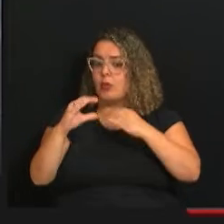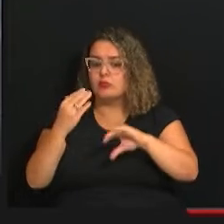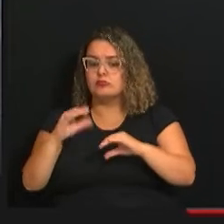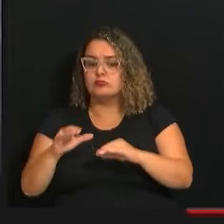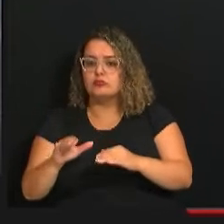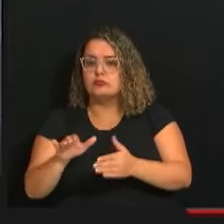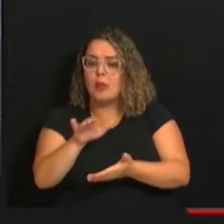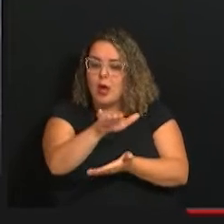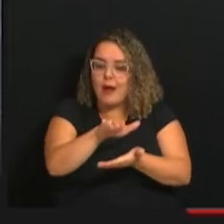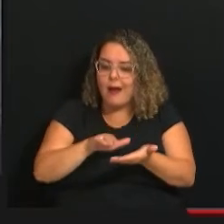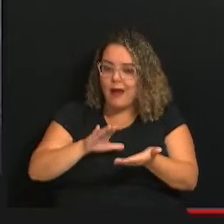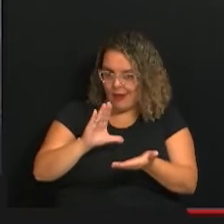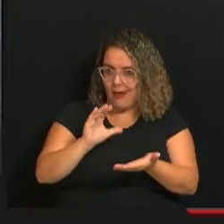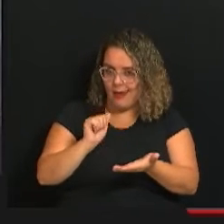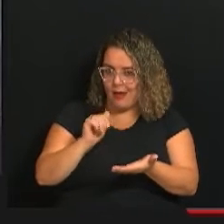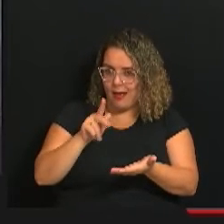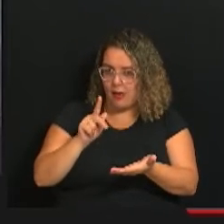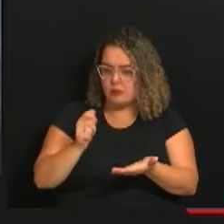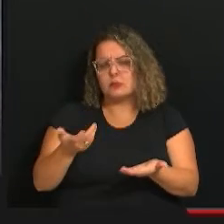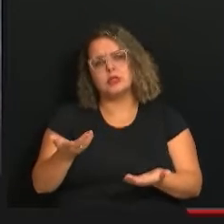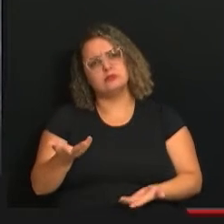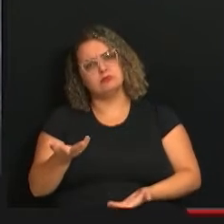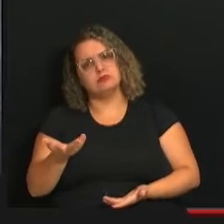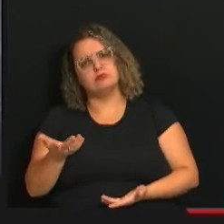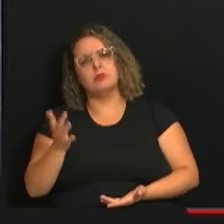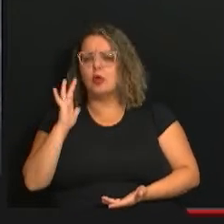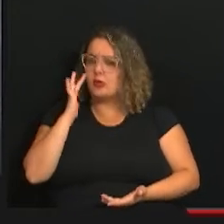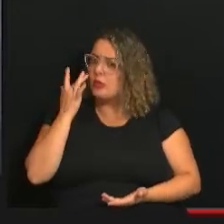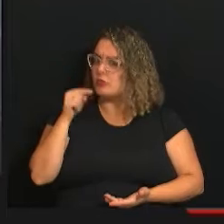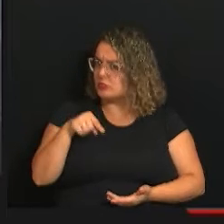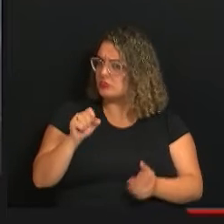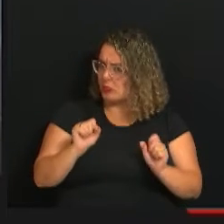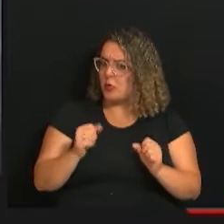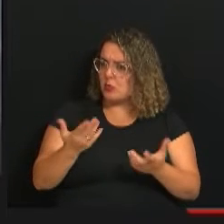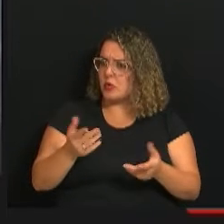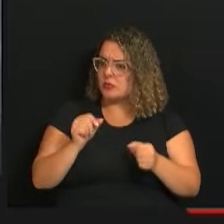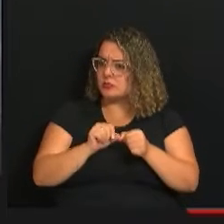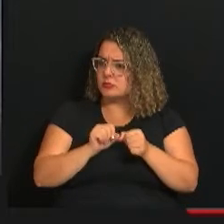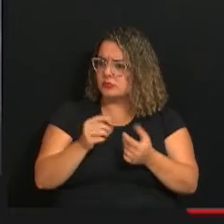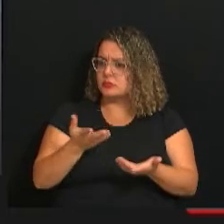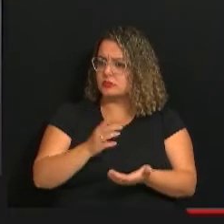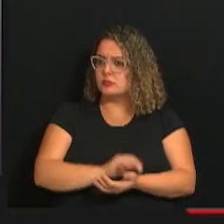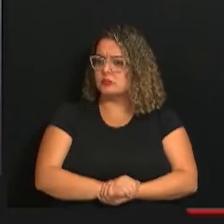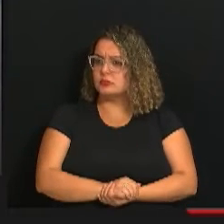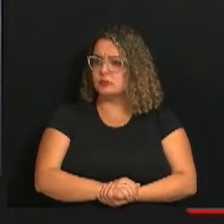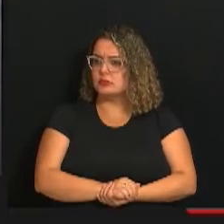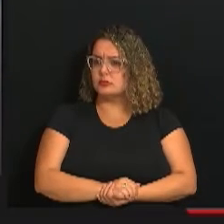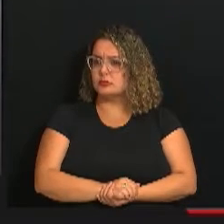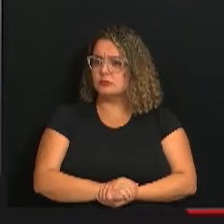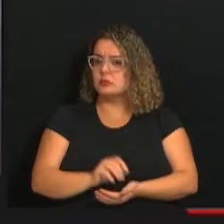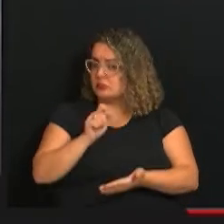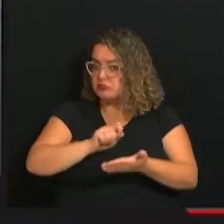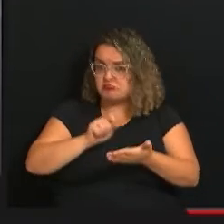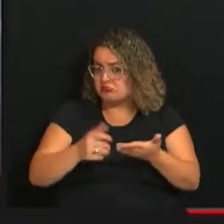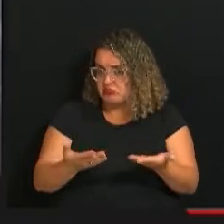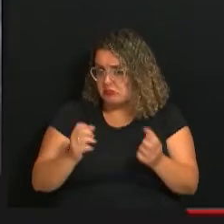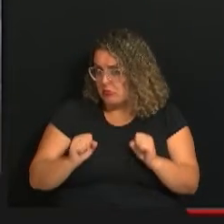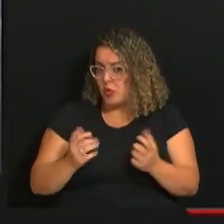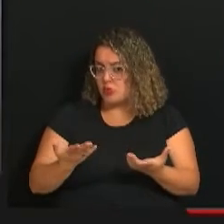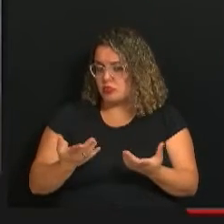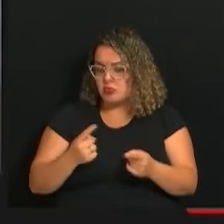isso demandava um tempo que eu não tinha como magistrada, né? E a minha prioridade era a magistratura, era a minha profissão, era o